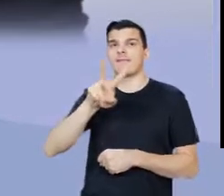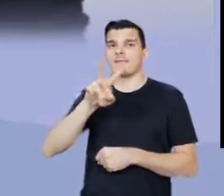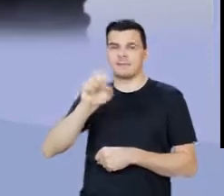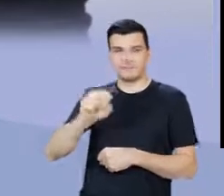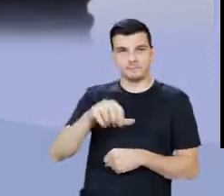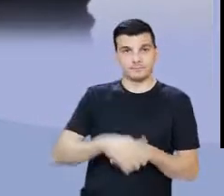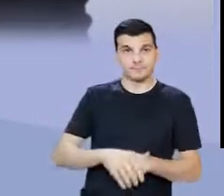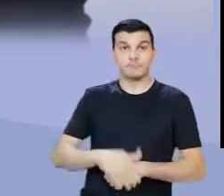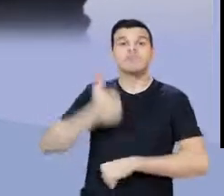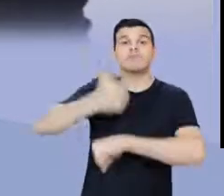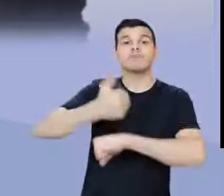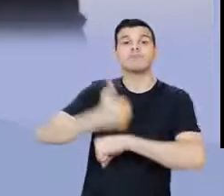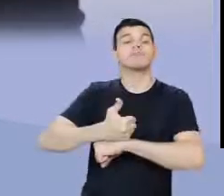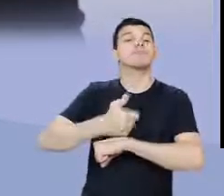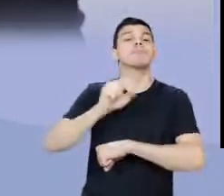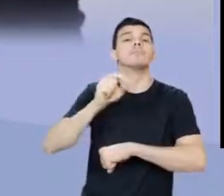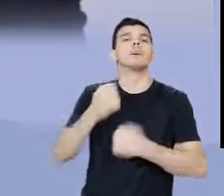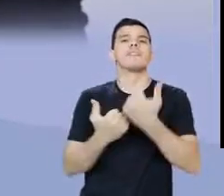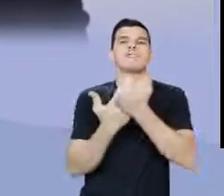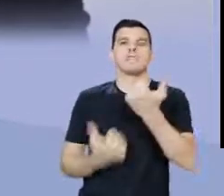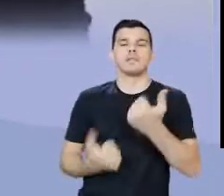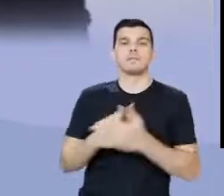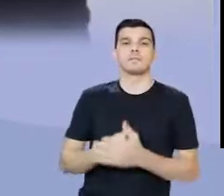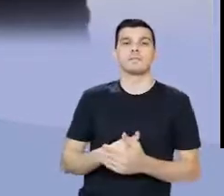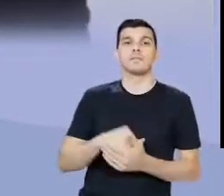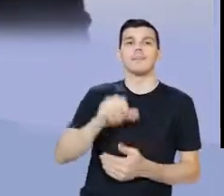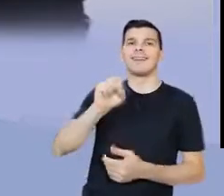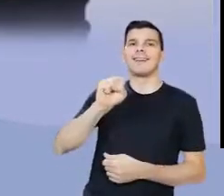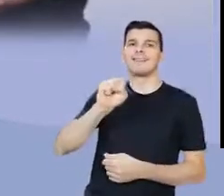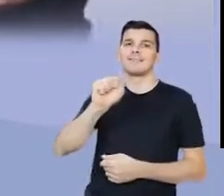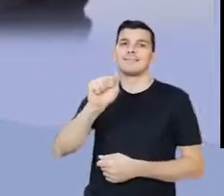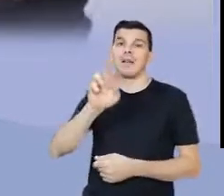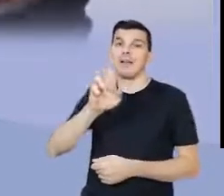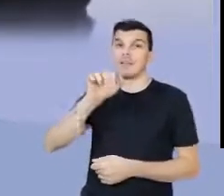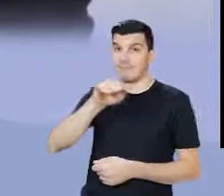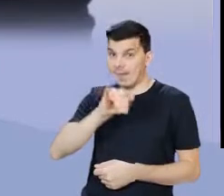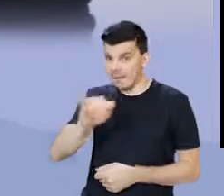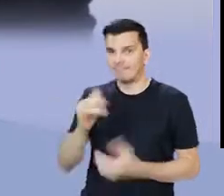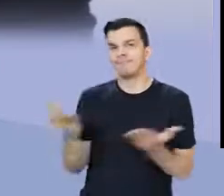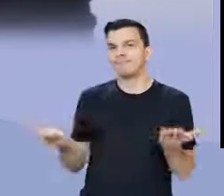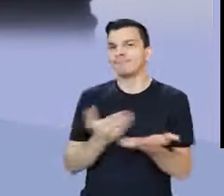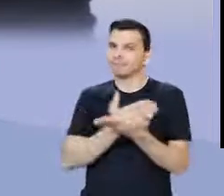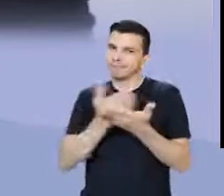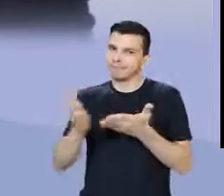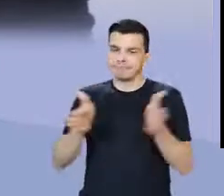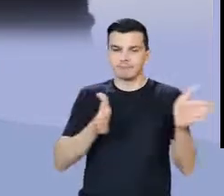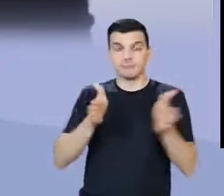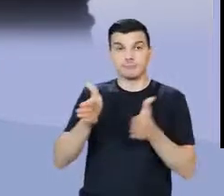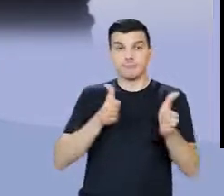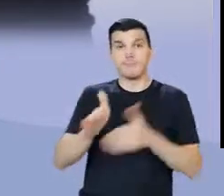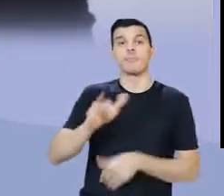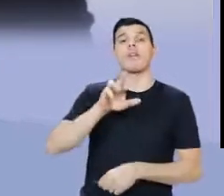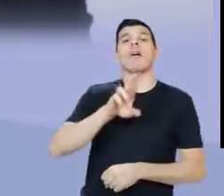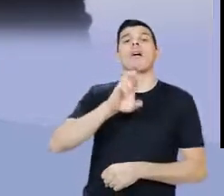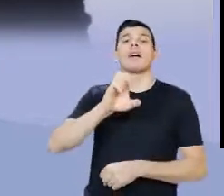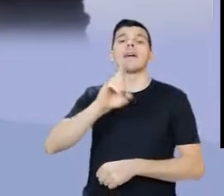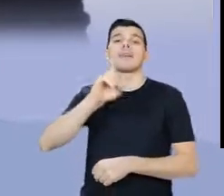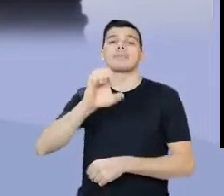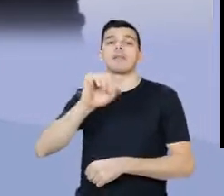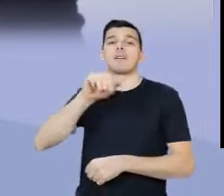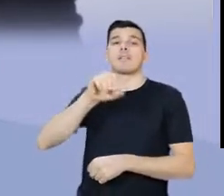não assumindo. Então assume o vice, que é José Sarney. Começava aí então um período que a gente vai chamar de